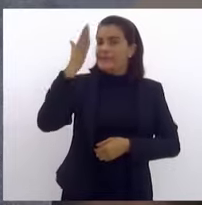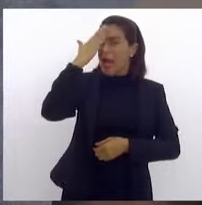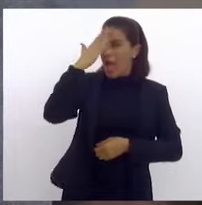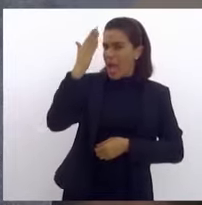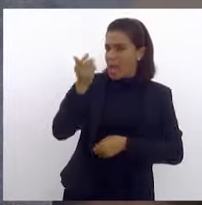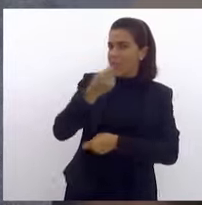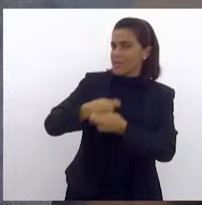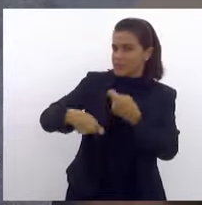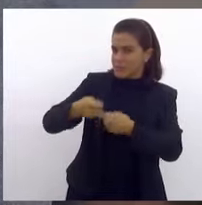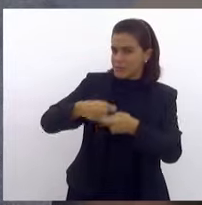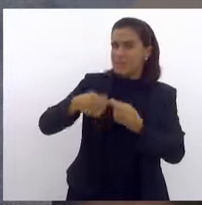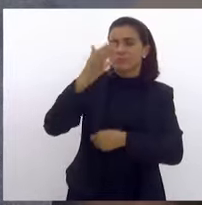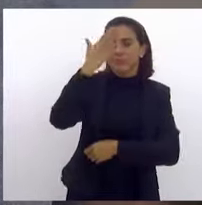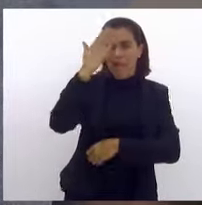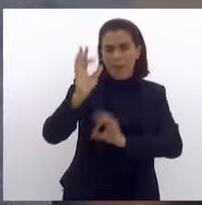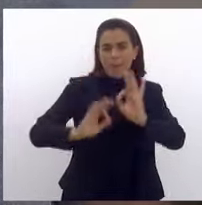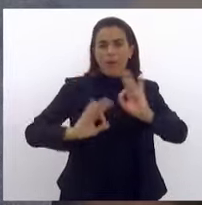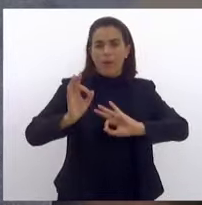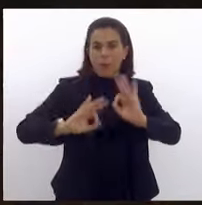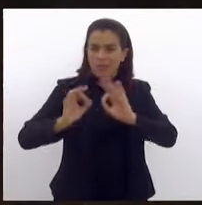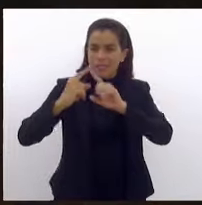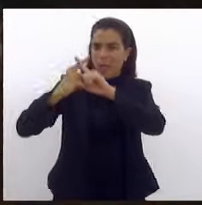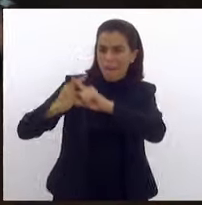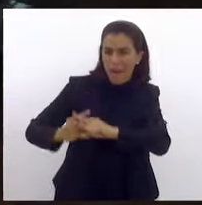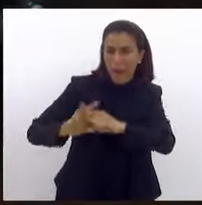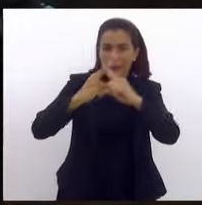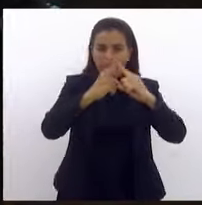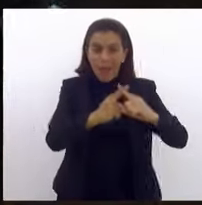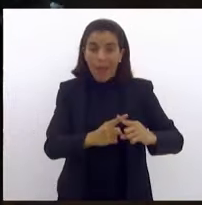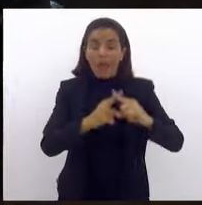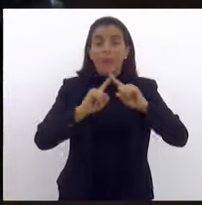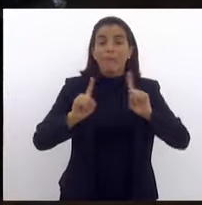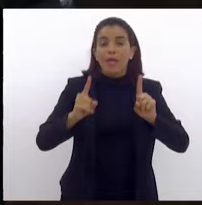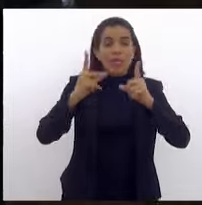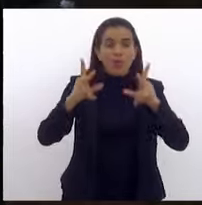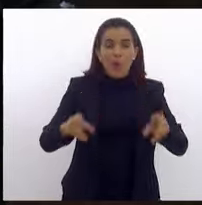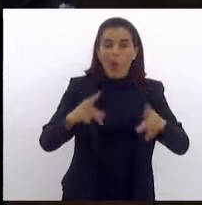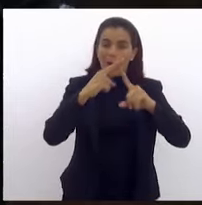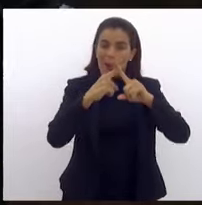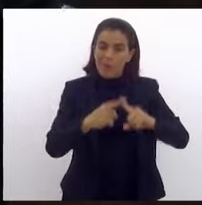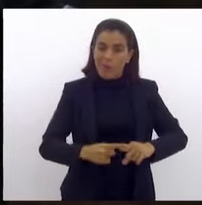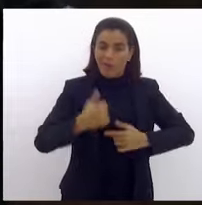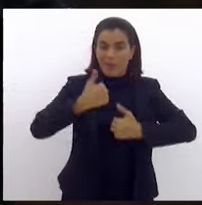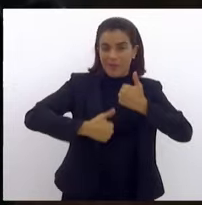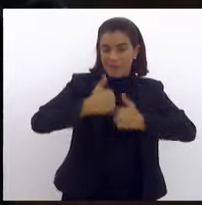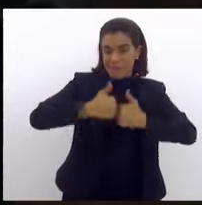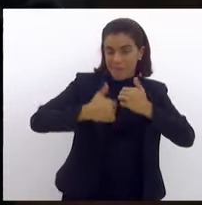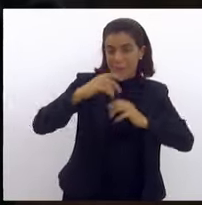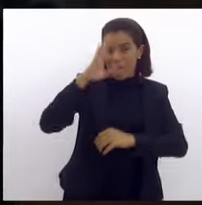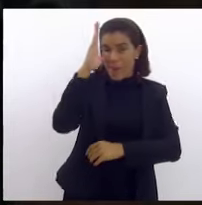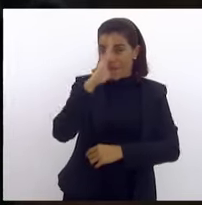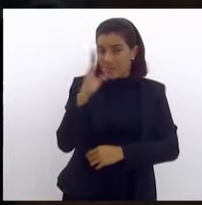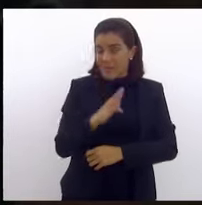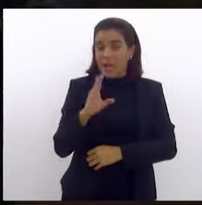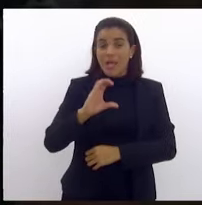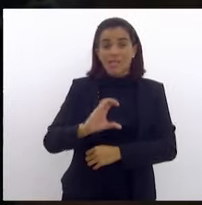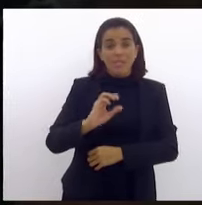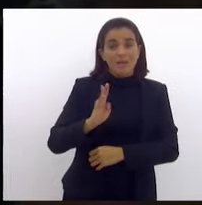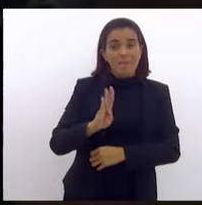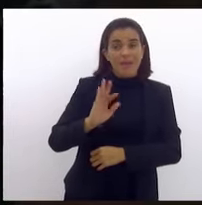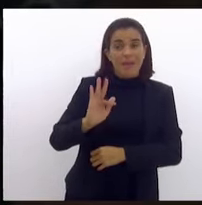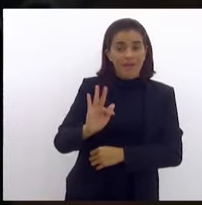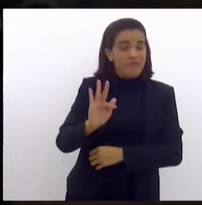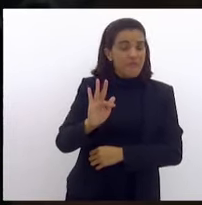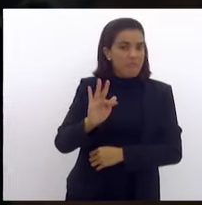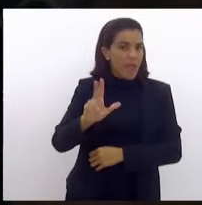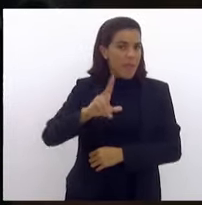gerir o carnaval, organizar a competição, assim como o Campeonato Brasileiro de Futebol é gerido pela CBF, uma